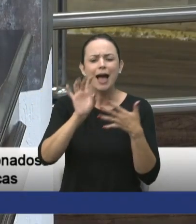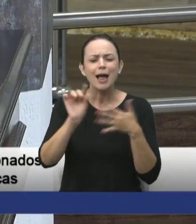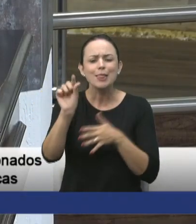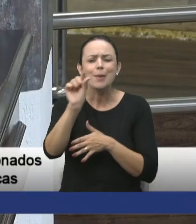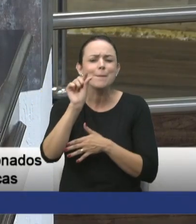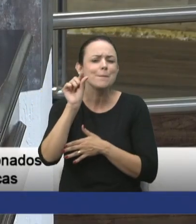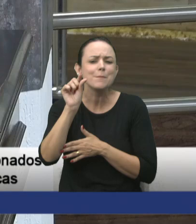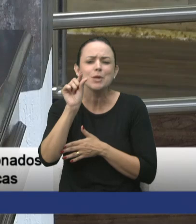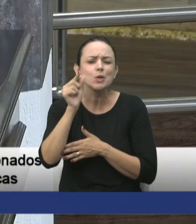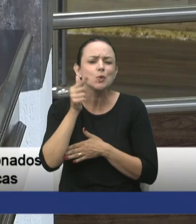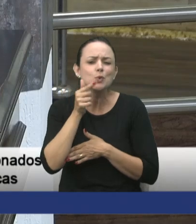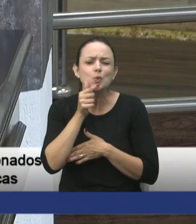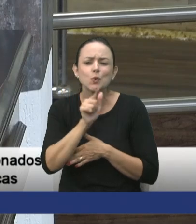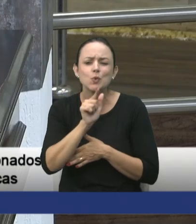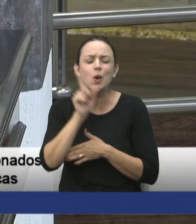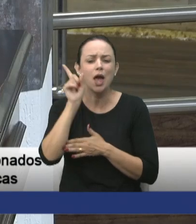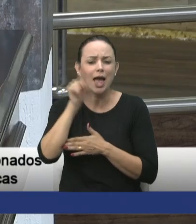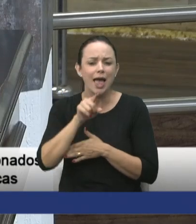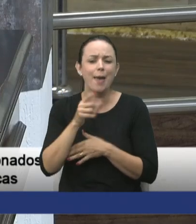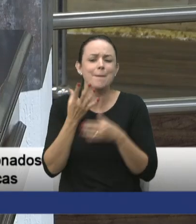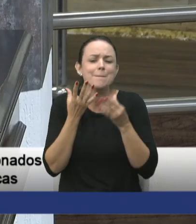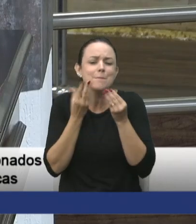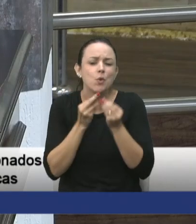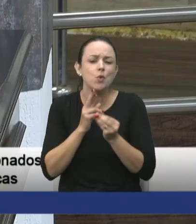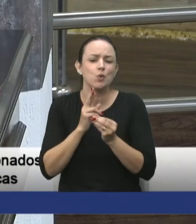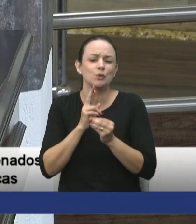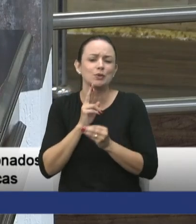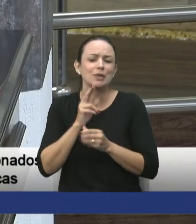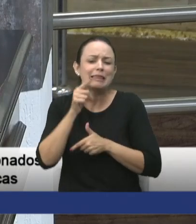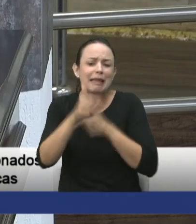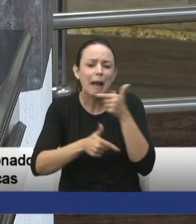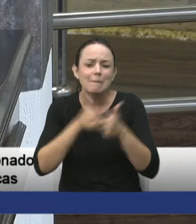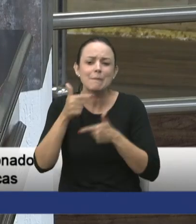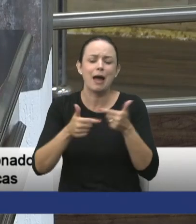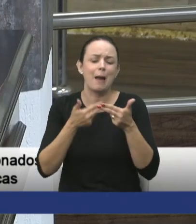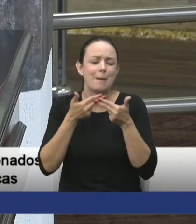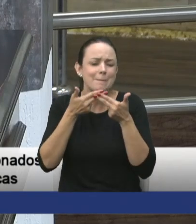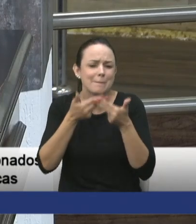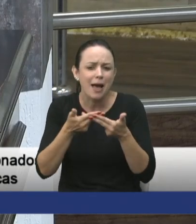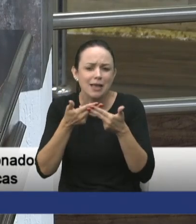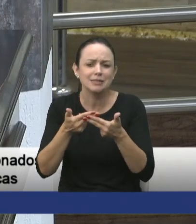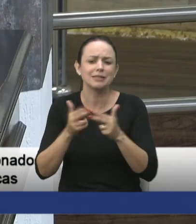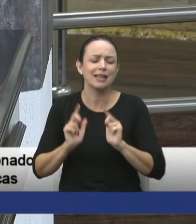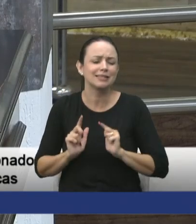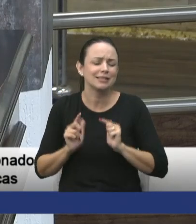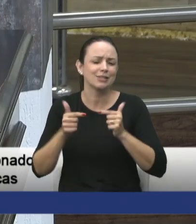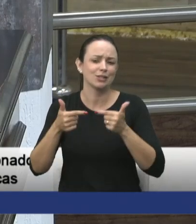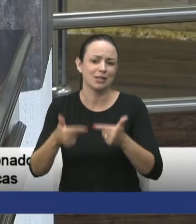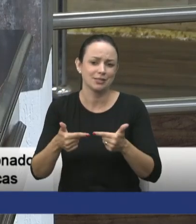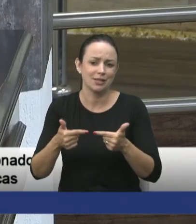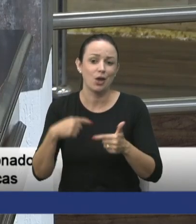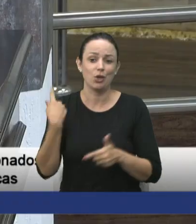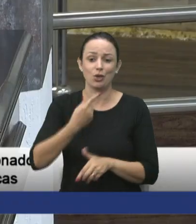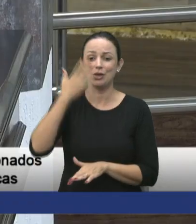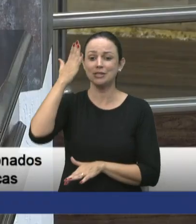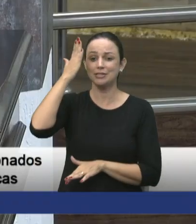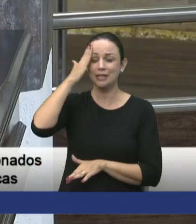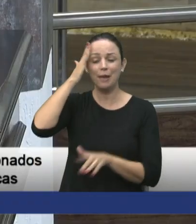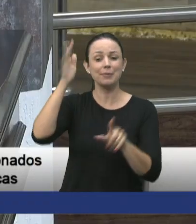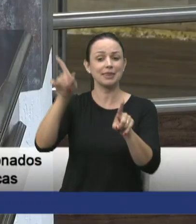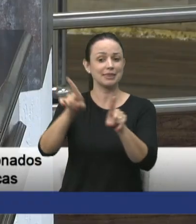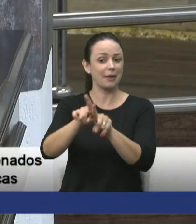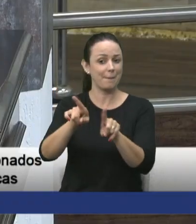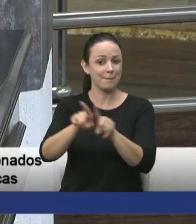é resultado de muito trabalho, paciência e dedicação. E sabemos também que nenhuma